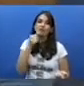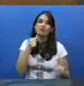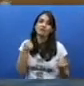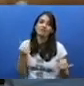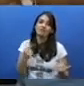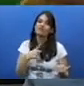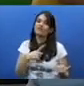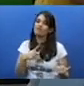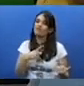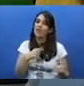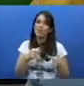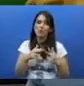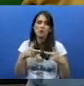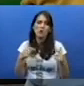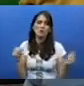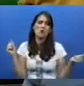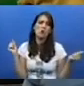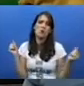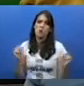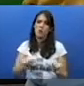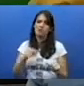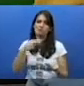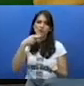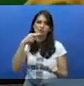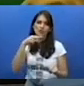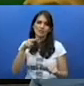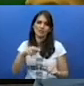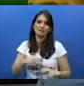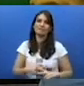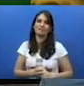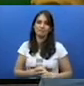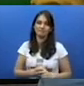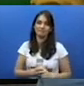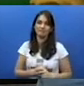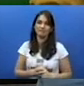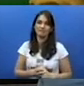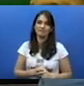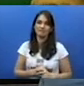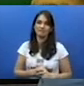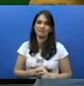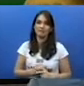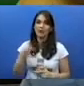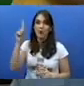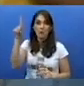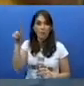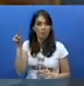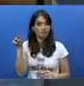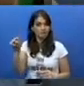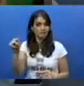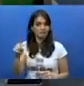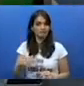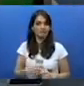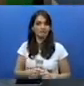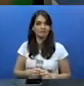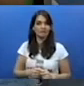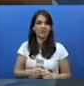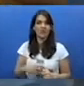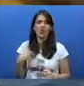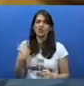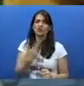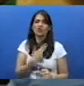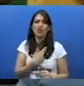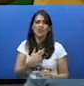uma notícia ruim. Ele estava nervoso, então, ponto de exclamação. Sem querer, deixamos